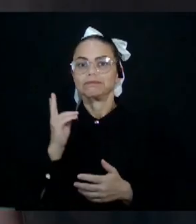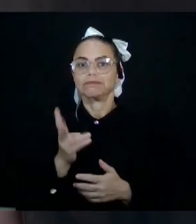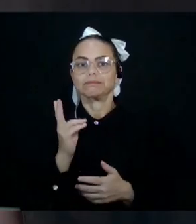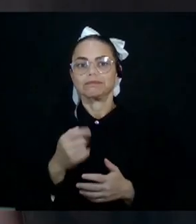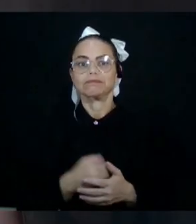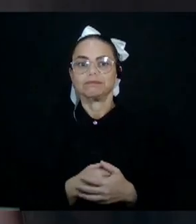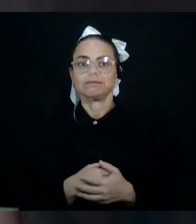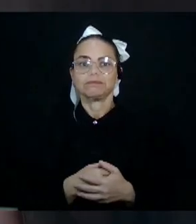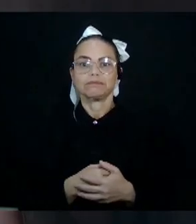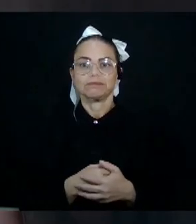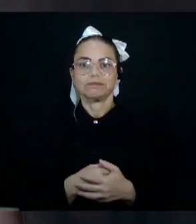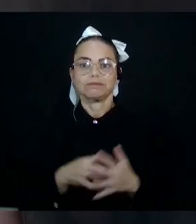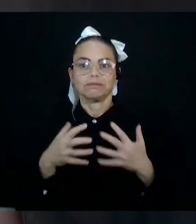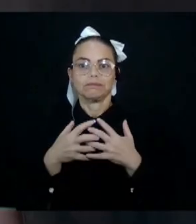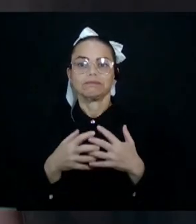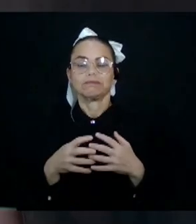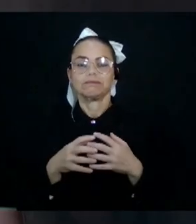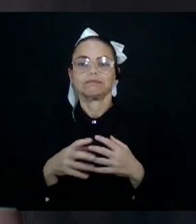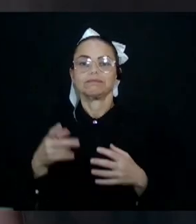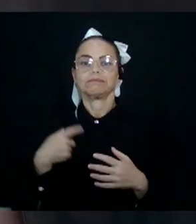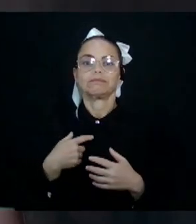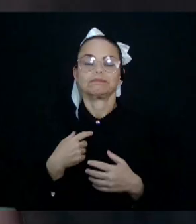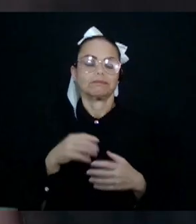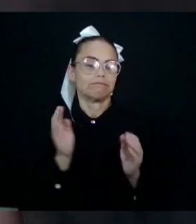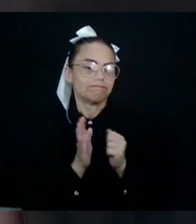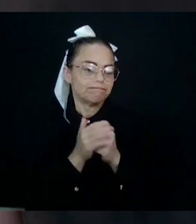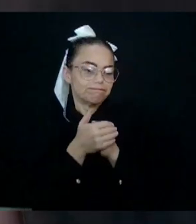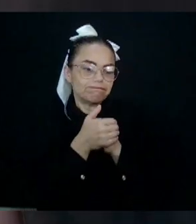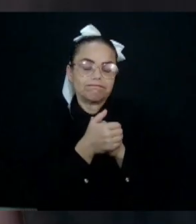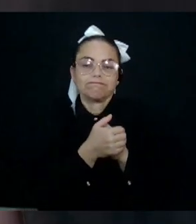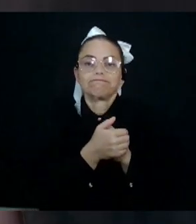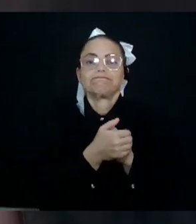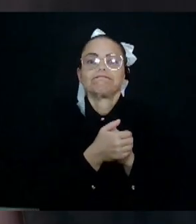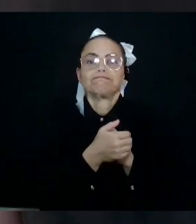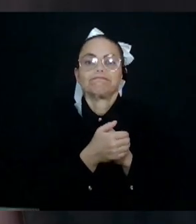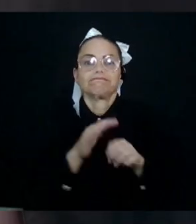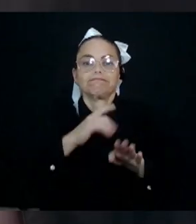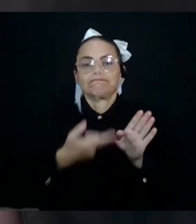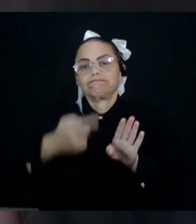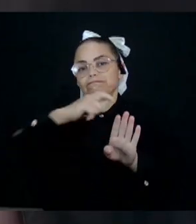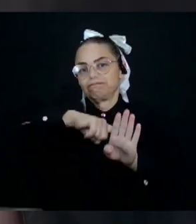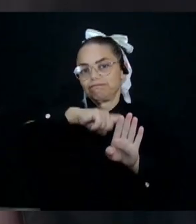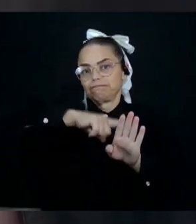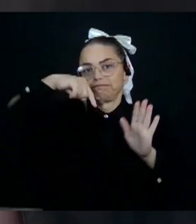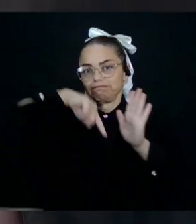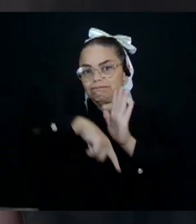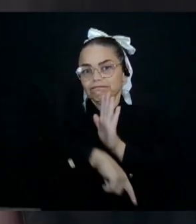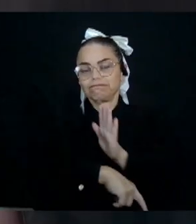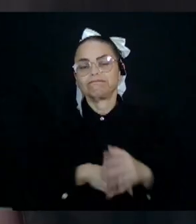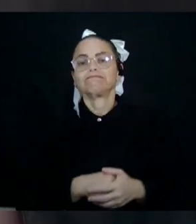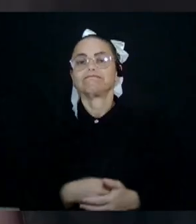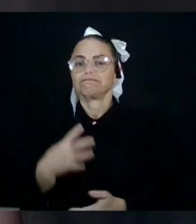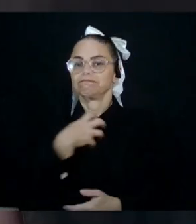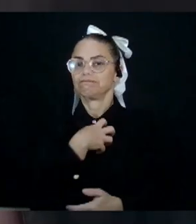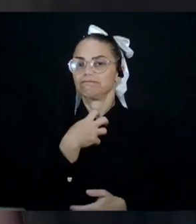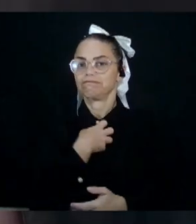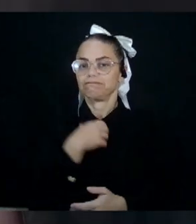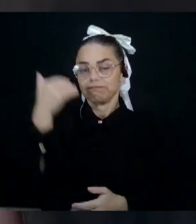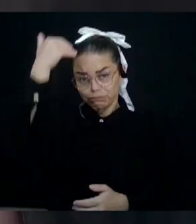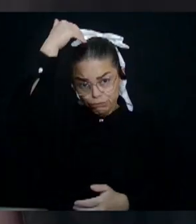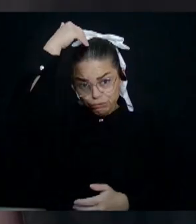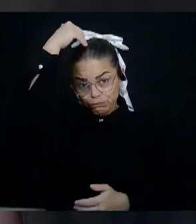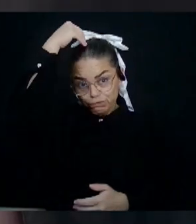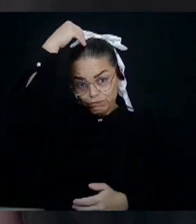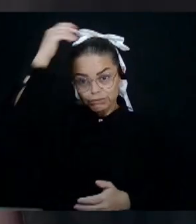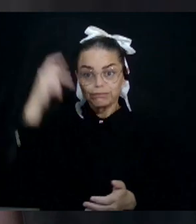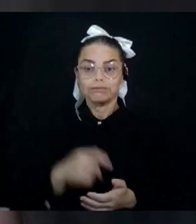pode estar escondendo, né, pode estar assim por trás, lá mais profundamente, um sentimento de culpa, né, mesmo, Uhum.